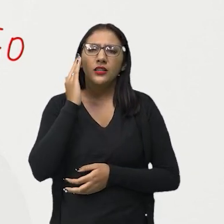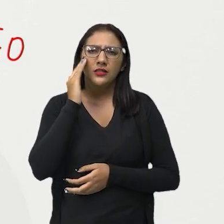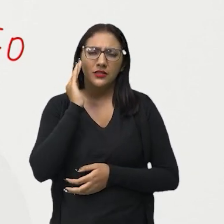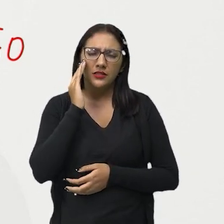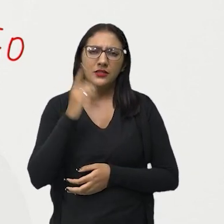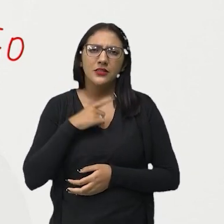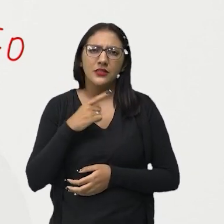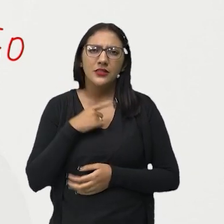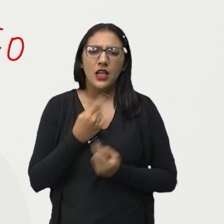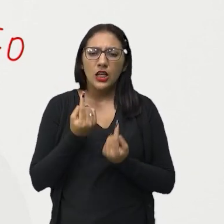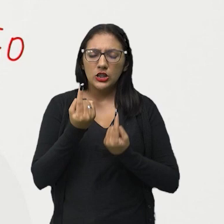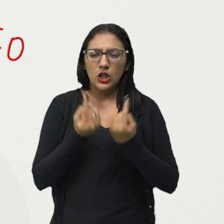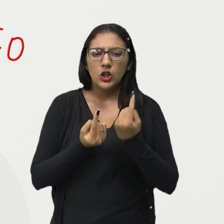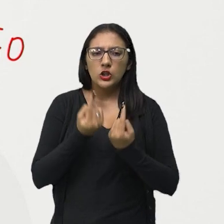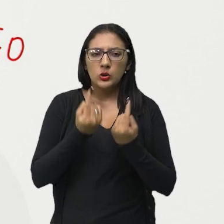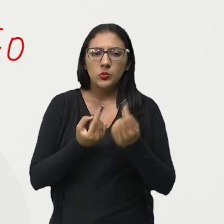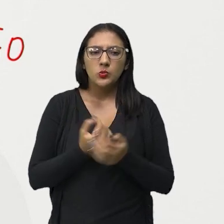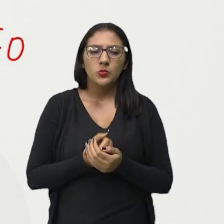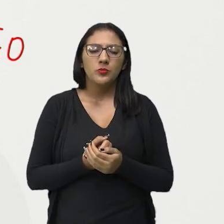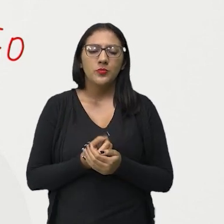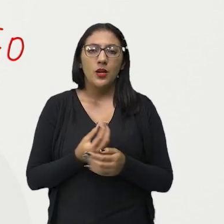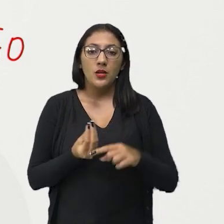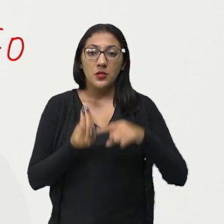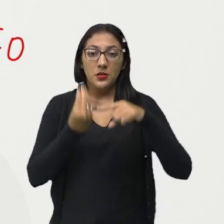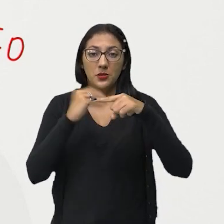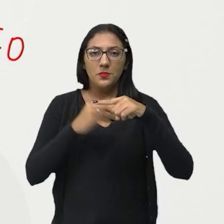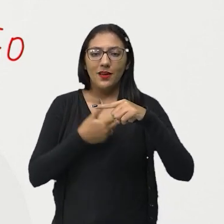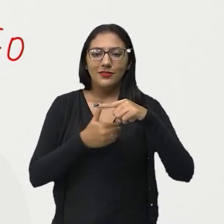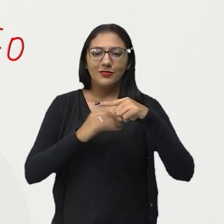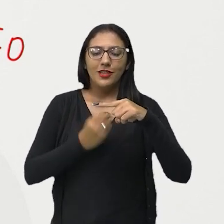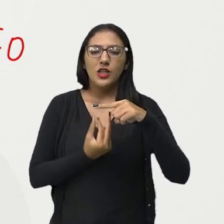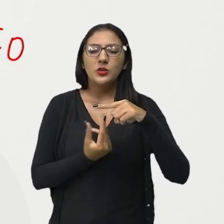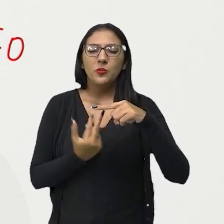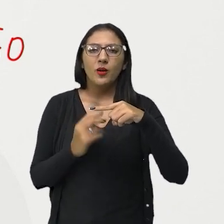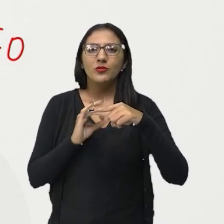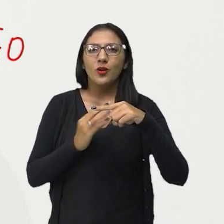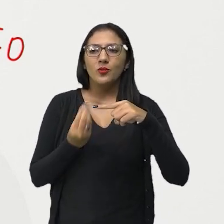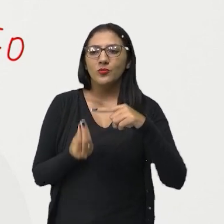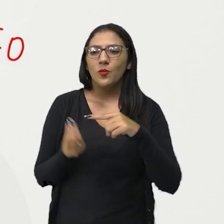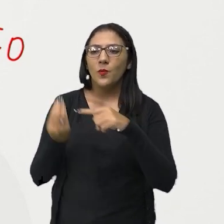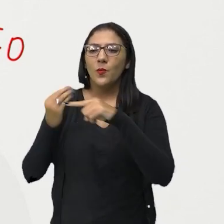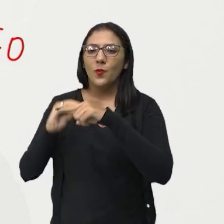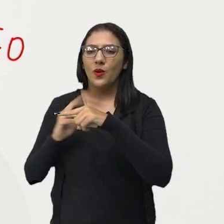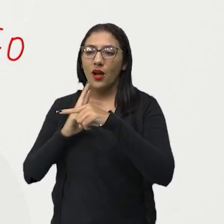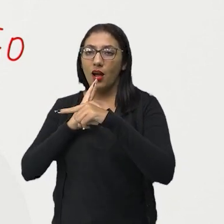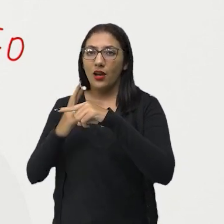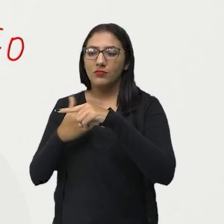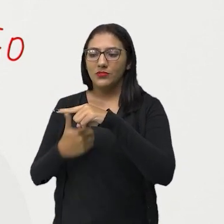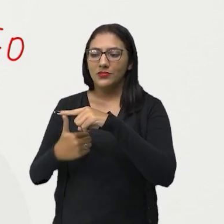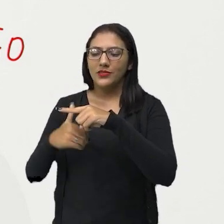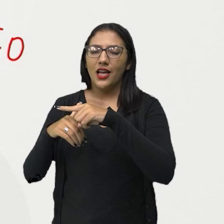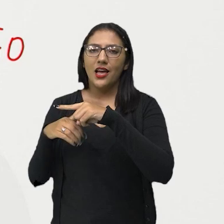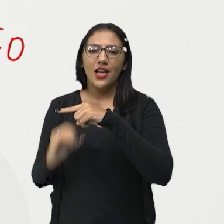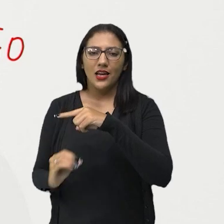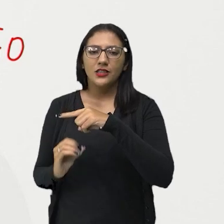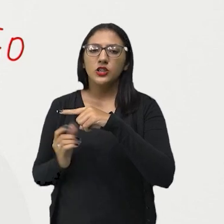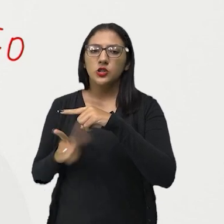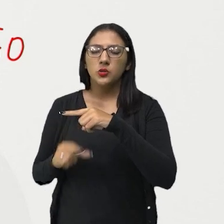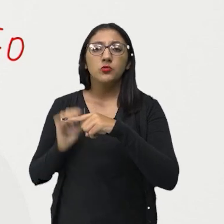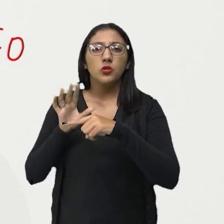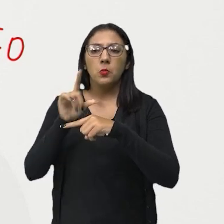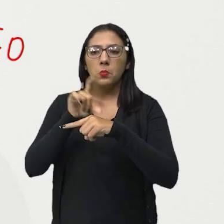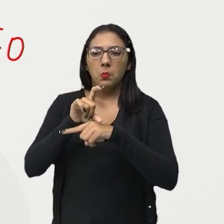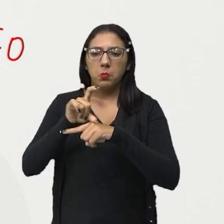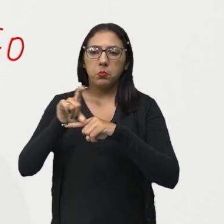aí essas duas frações denominadores iguais. Então, nós vamos repetir o denominador 10 e